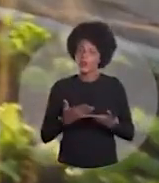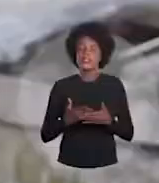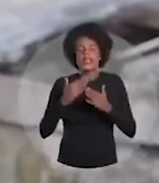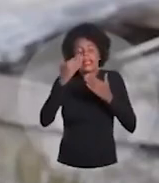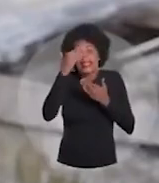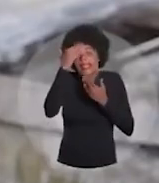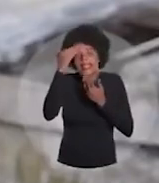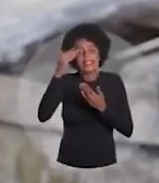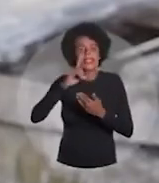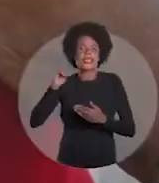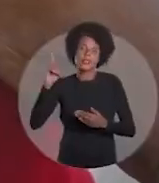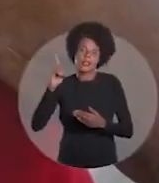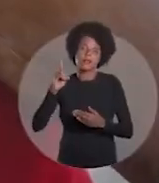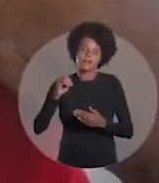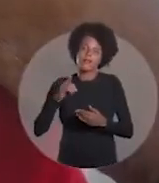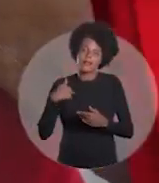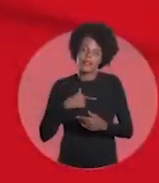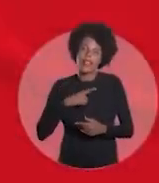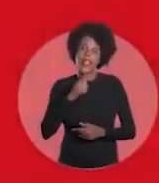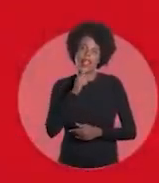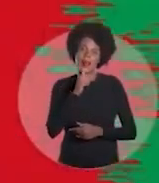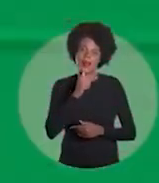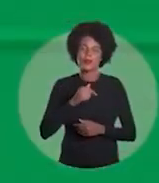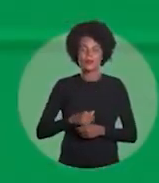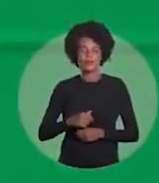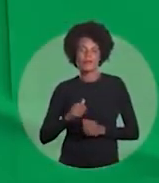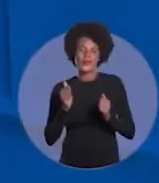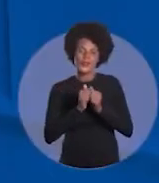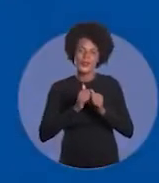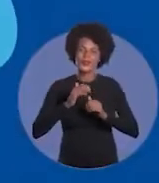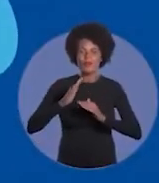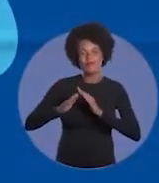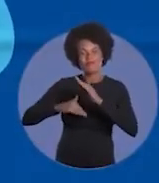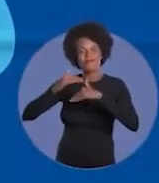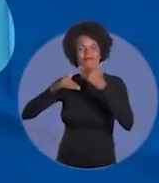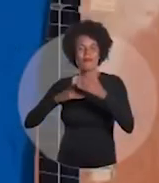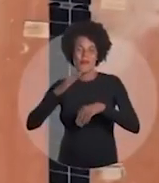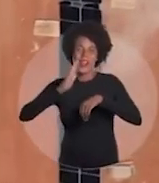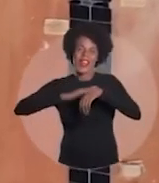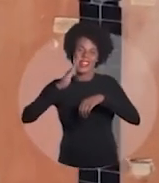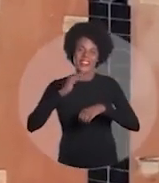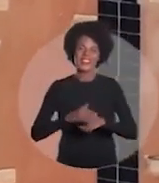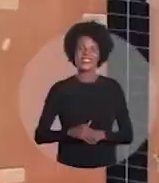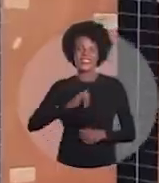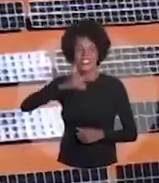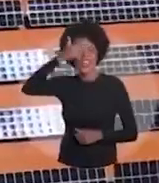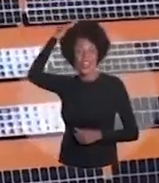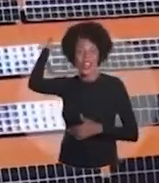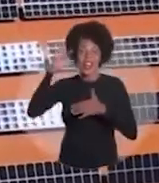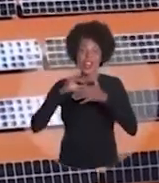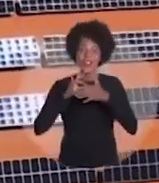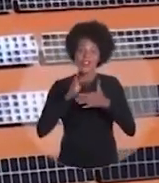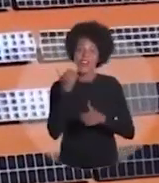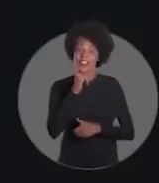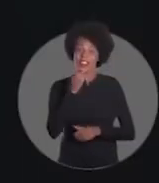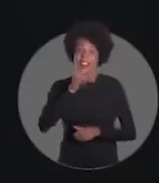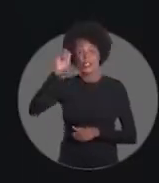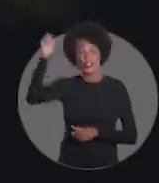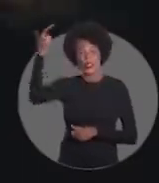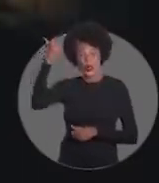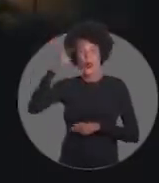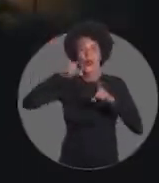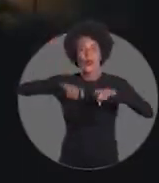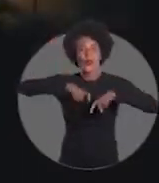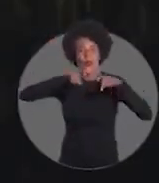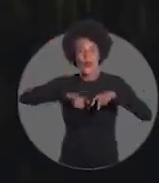graças a Deus, na grandeza da água. Tamo junto para avançar muito mais. Jerônimo vai levar a energia solar para a